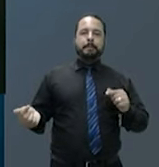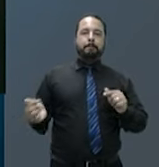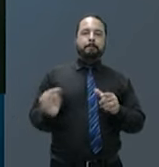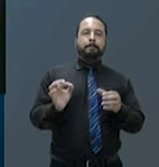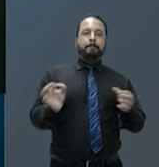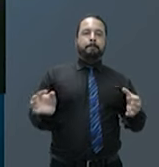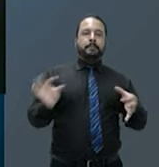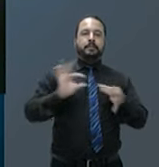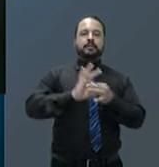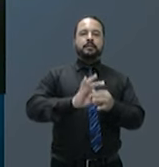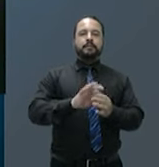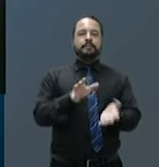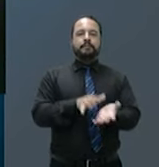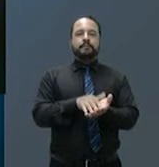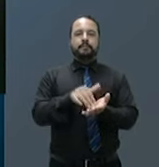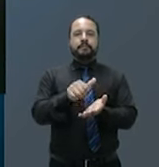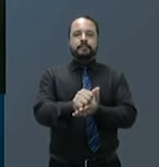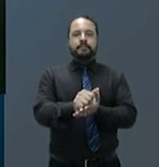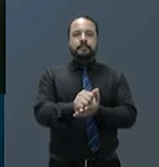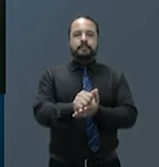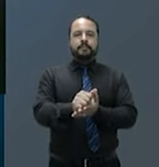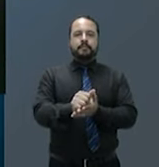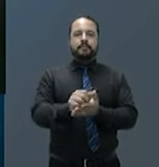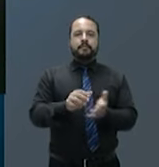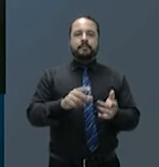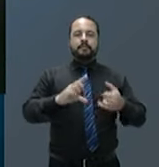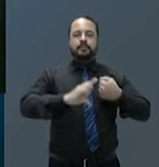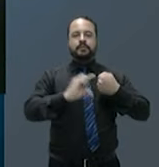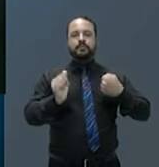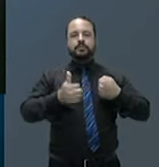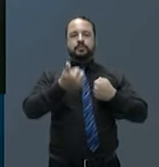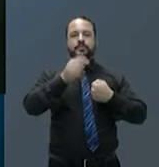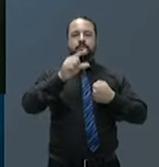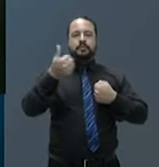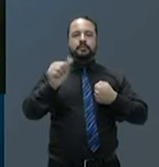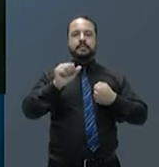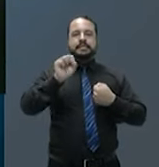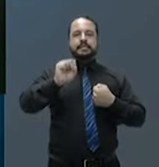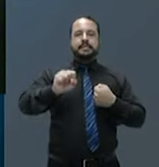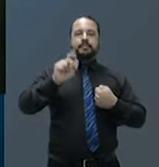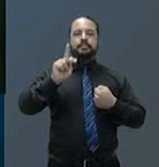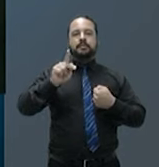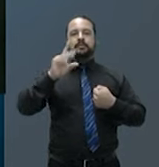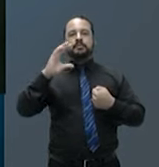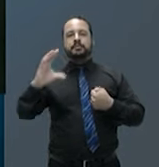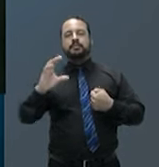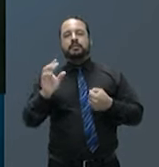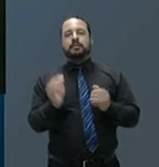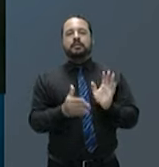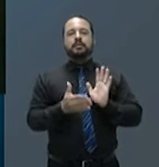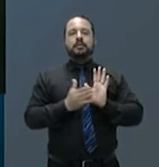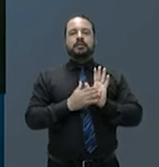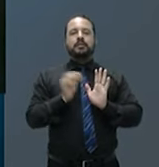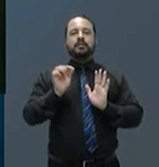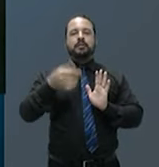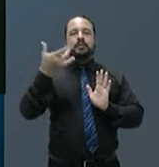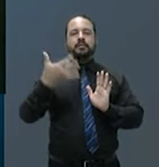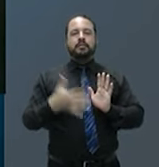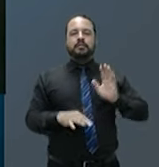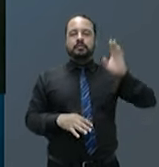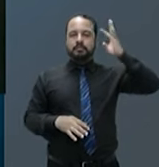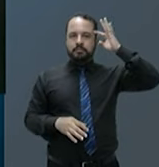comento. Para fins do artigo 1036 e seguinte do CPC, propõe-se, portanto, as seguintes teses.